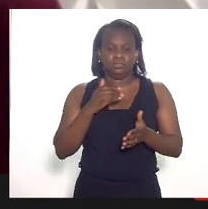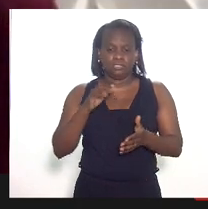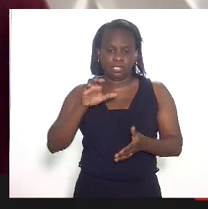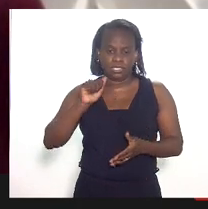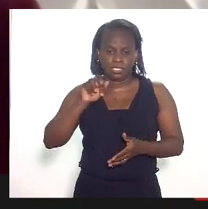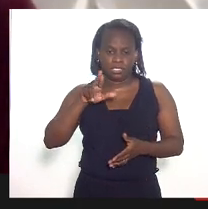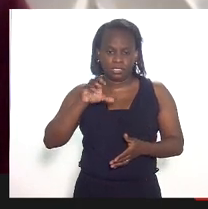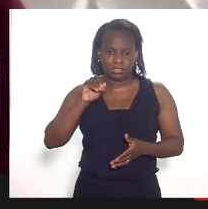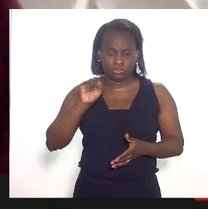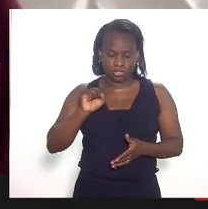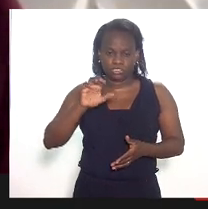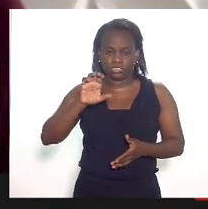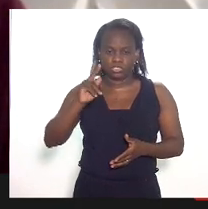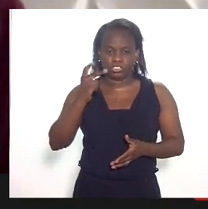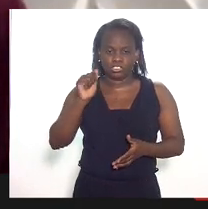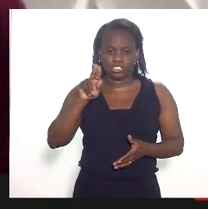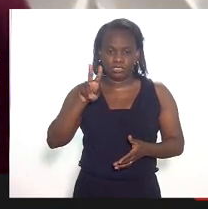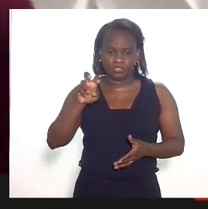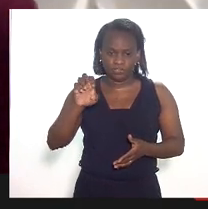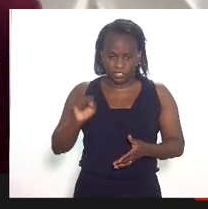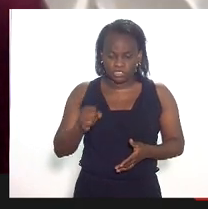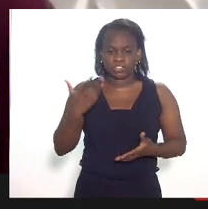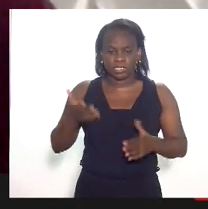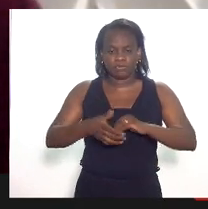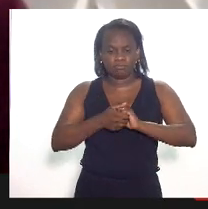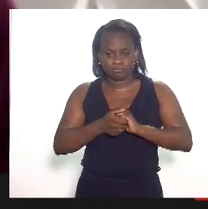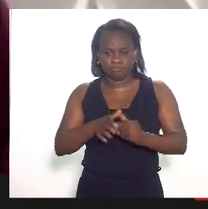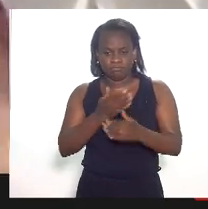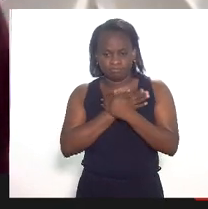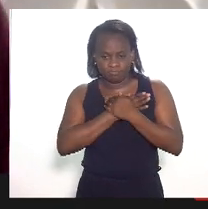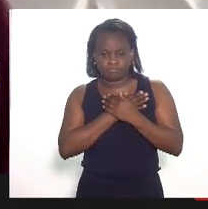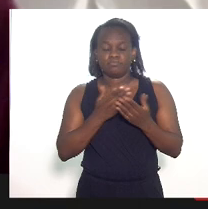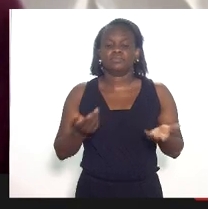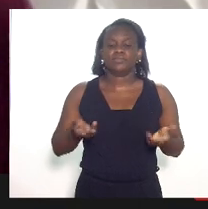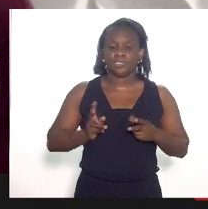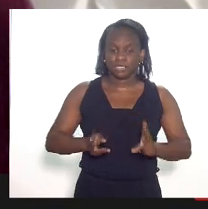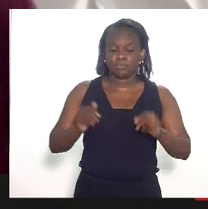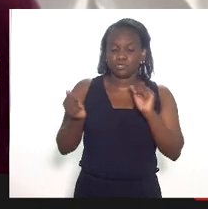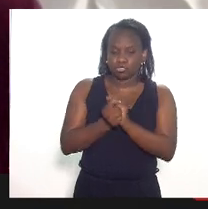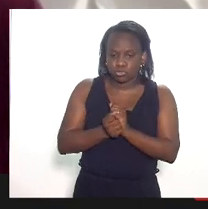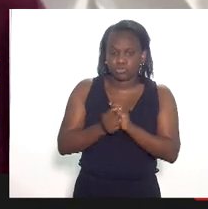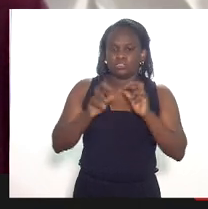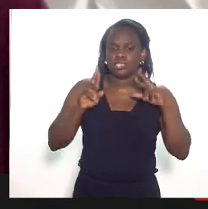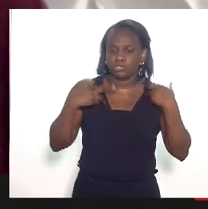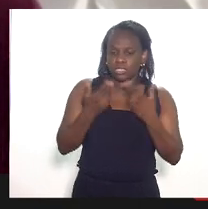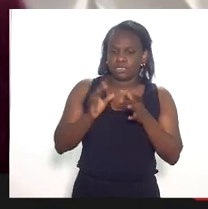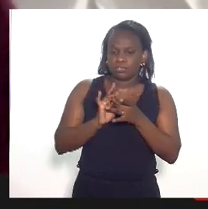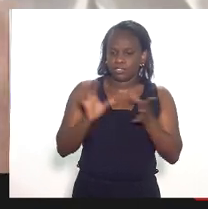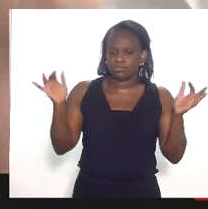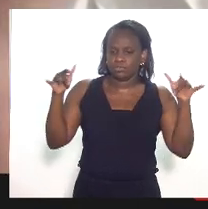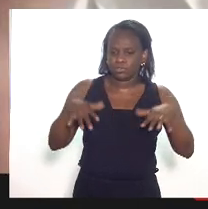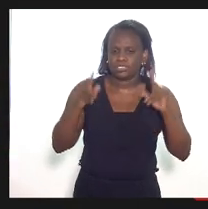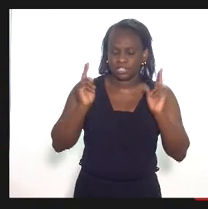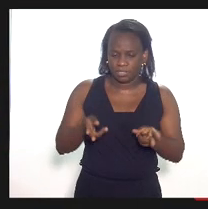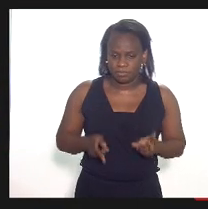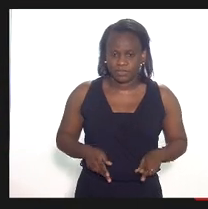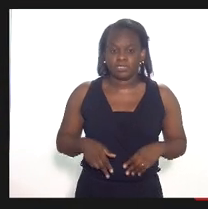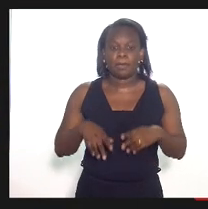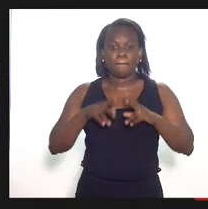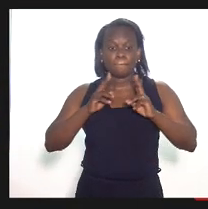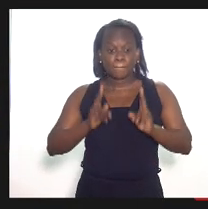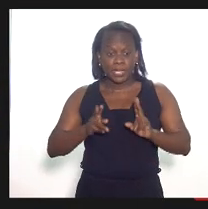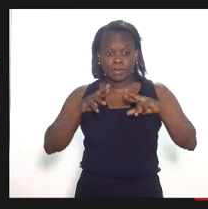Carlos Chaves. Aqui eu quero deixar aqui o nosso cumprimento fraterno, que sempre está conosco em todas as audiências. Nessa